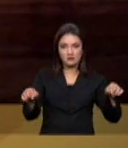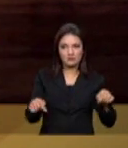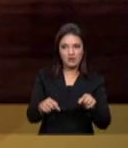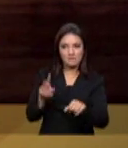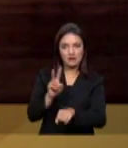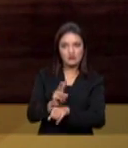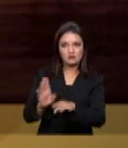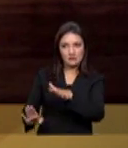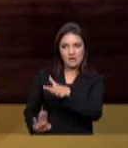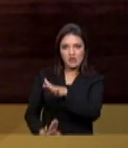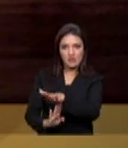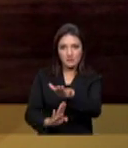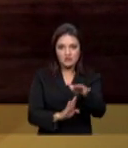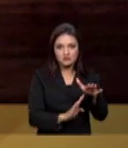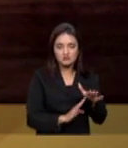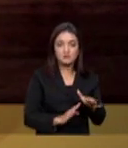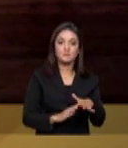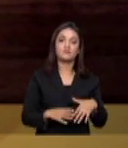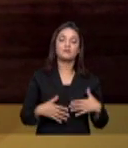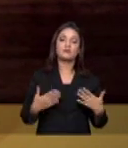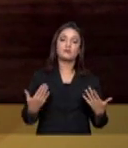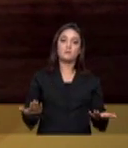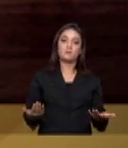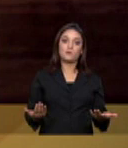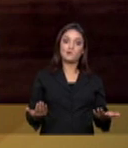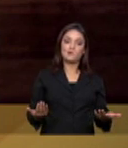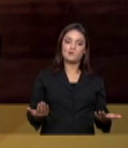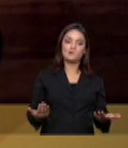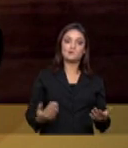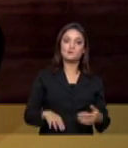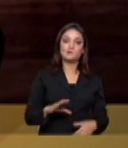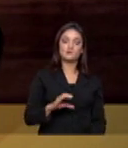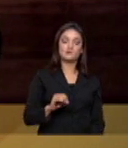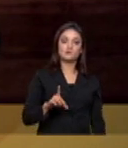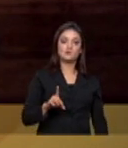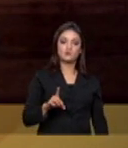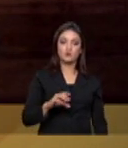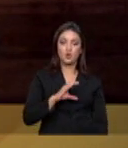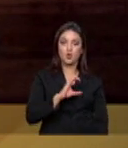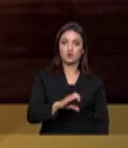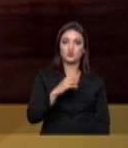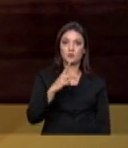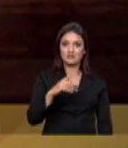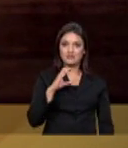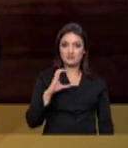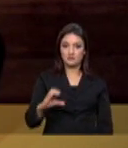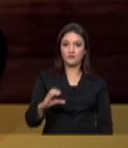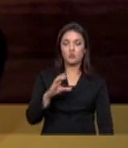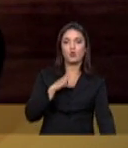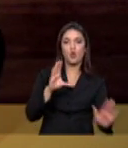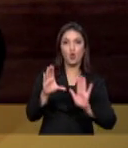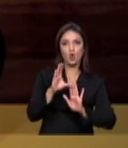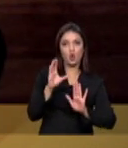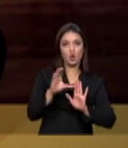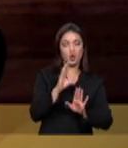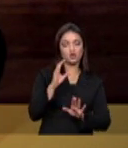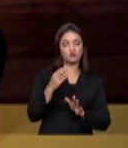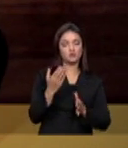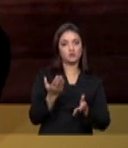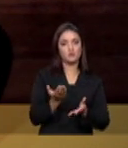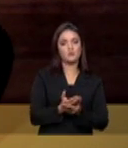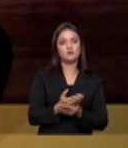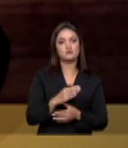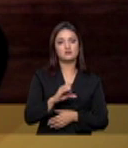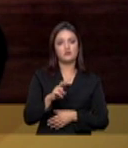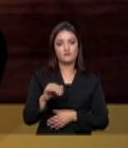as demarcações ademais O Código de Processo Civil vigente na inspiração de nosso